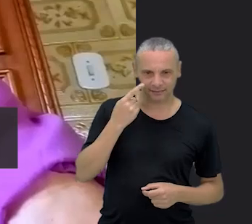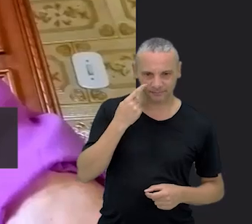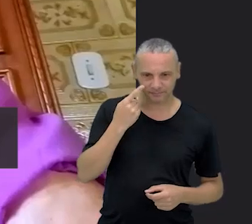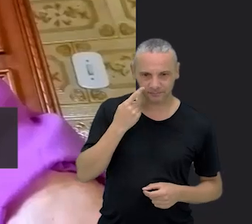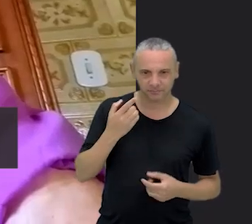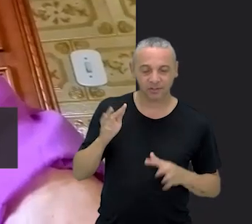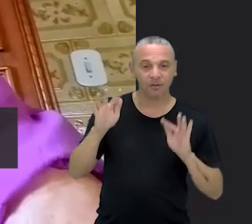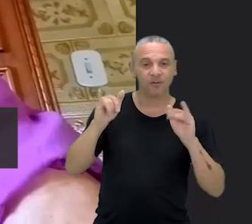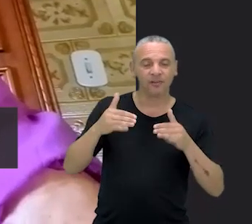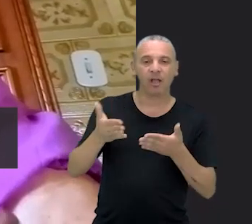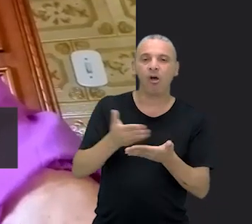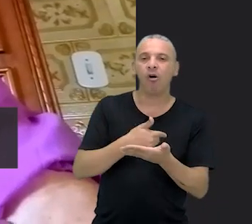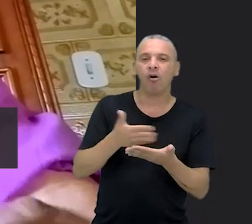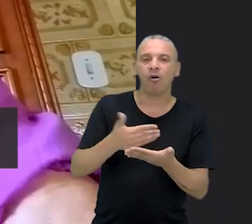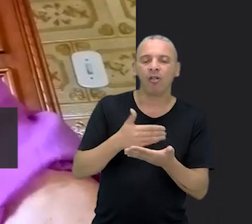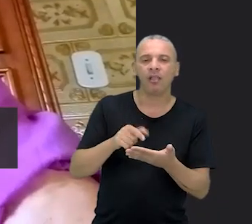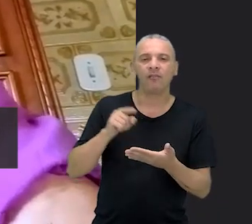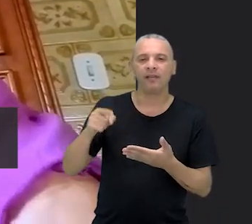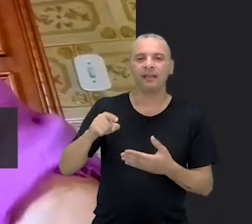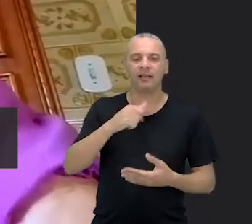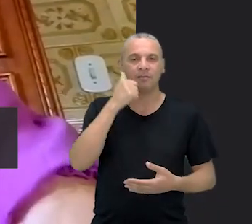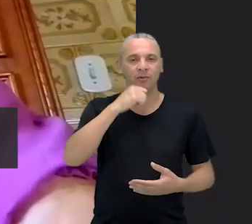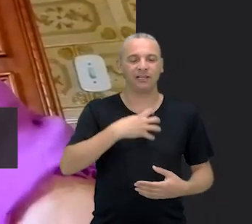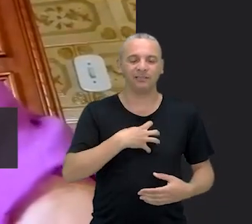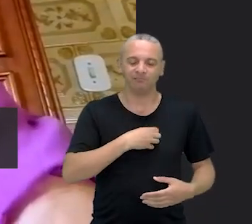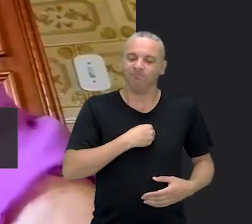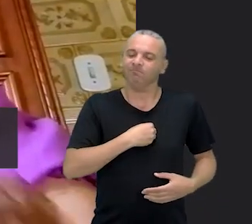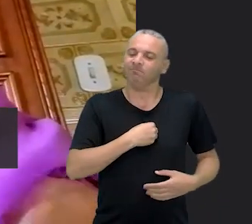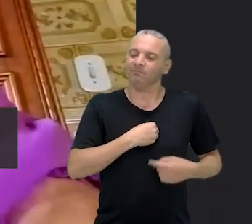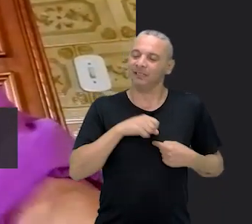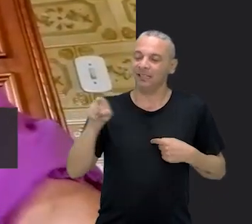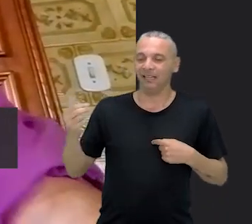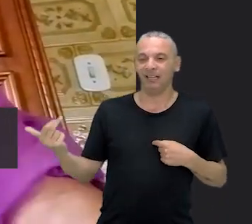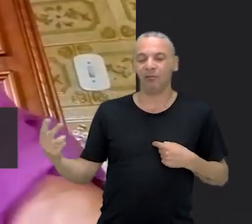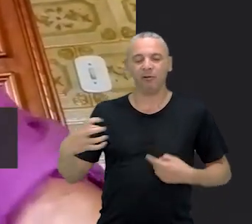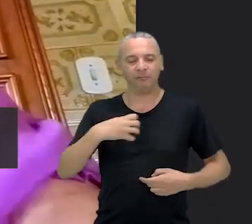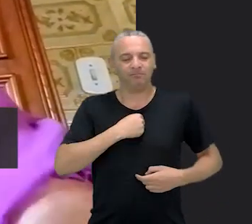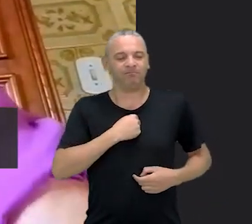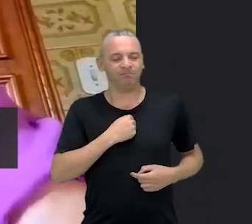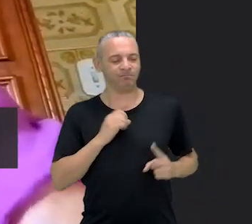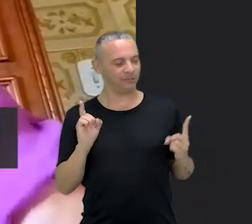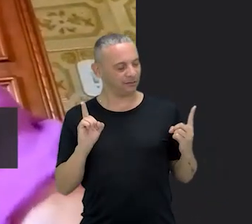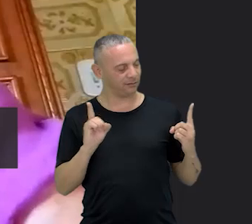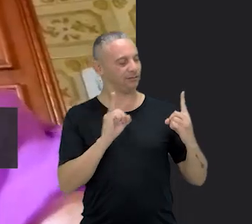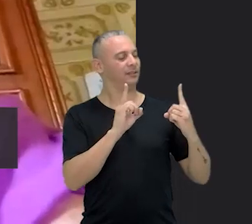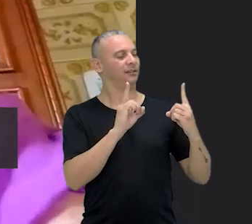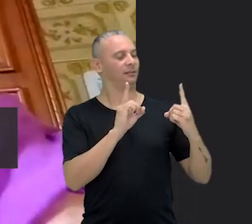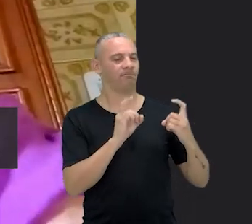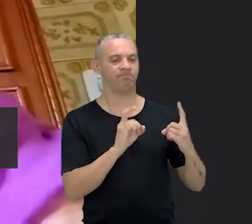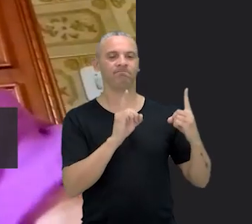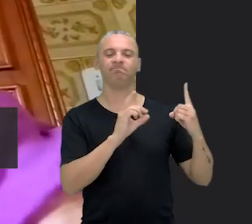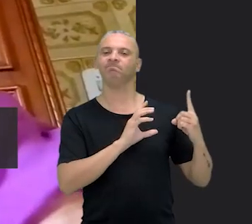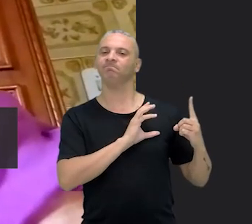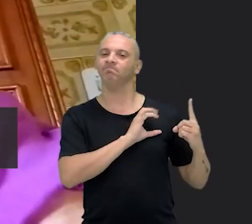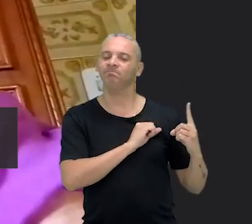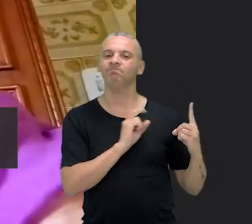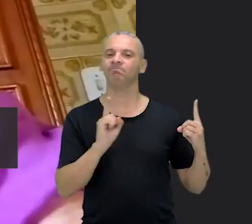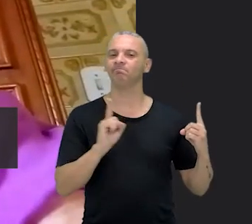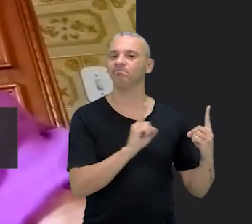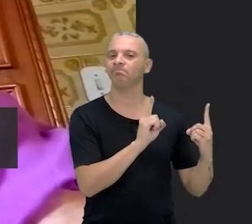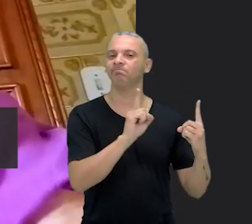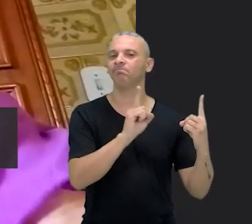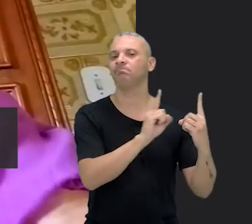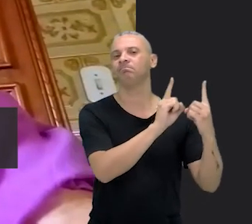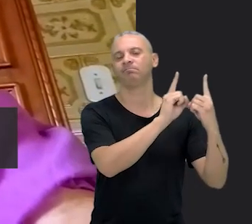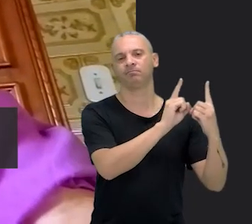ele que ela estava com o coração machucado e ele também estava. Aí ele percebeu que realmente ele amava e ele foi correndo atrás dela.